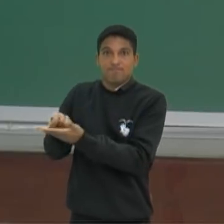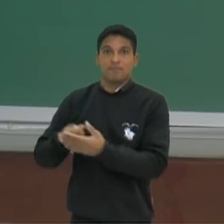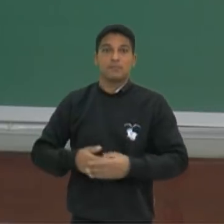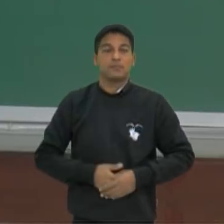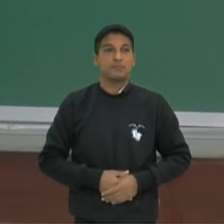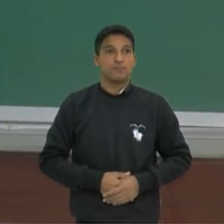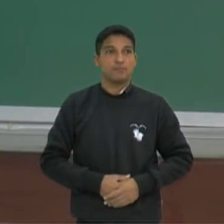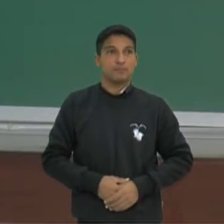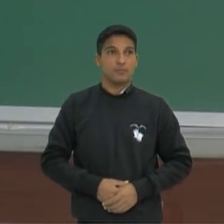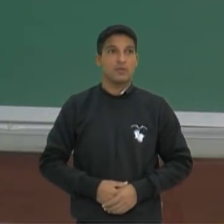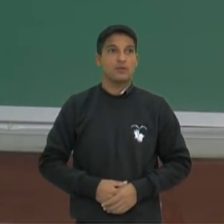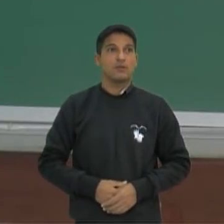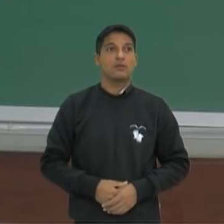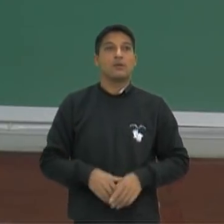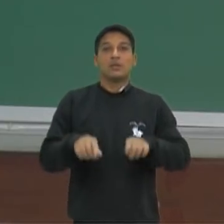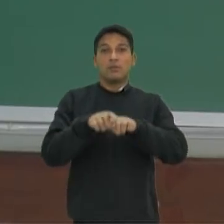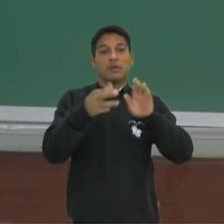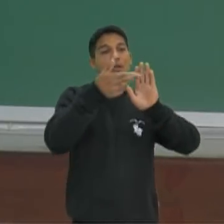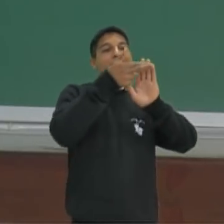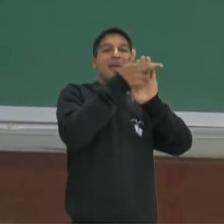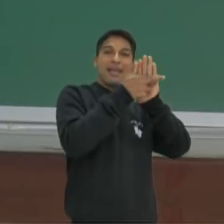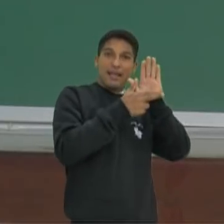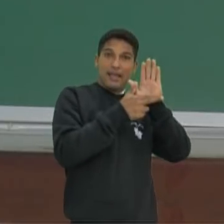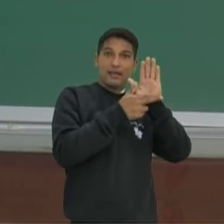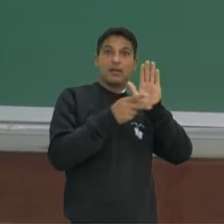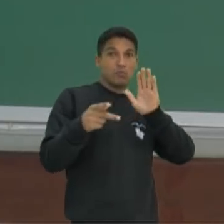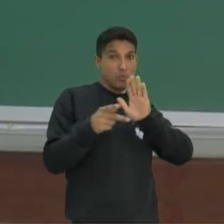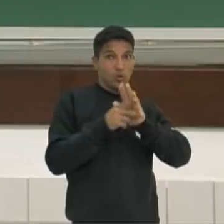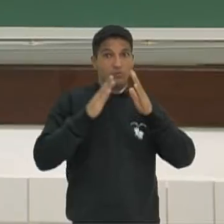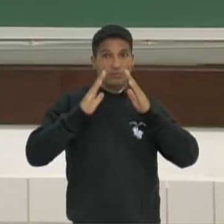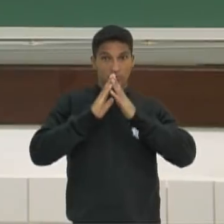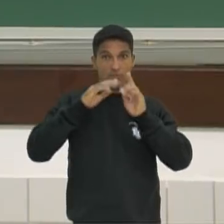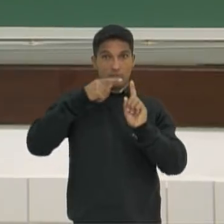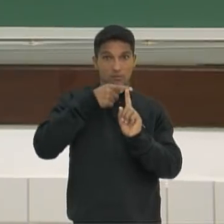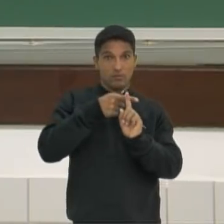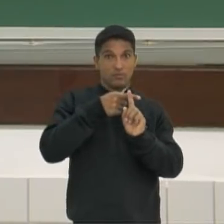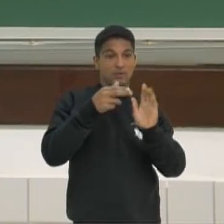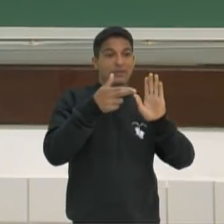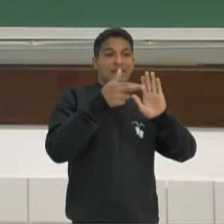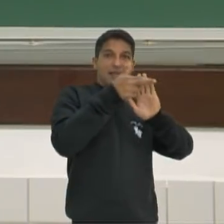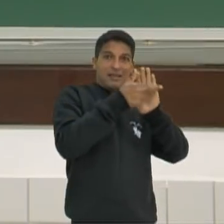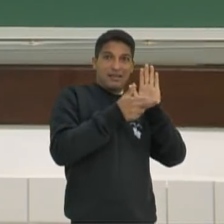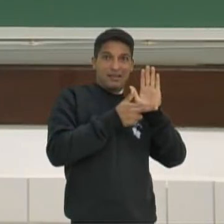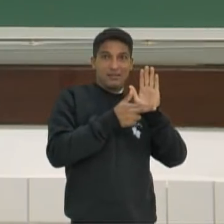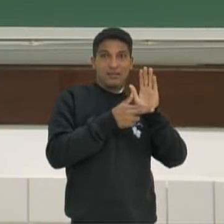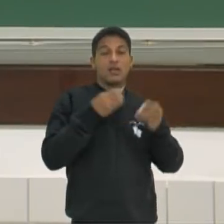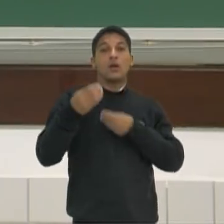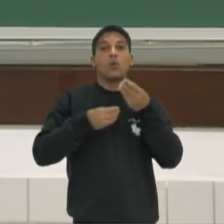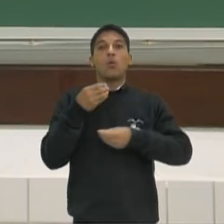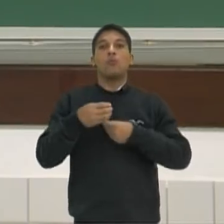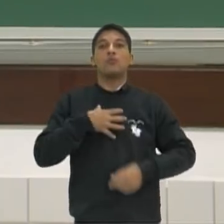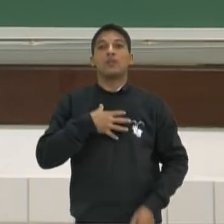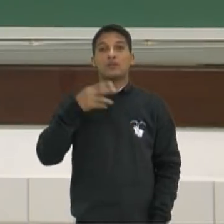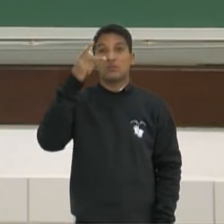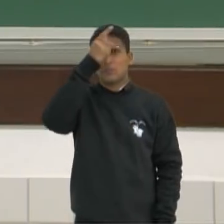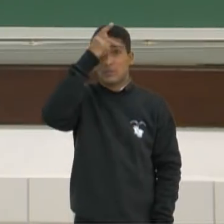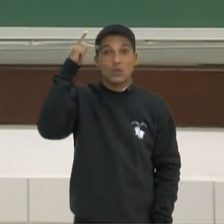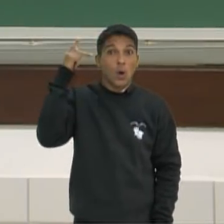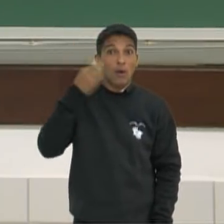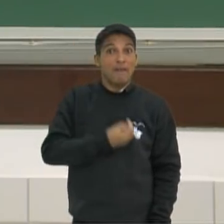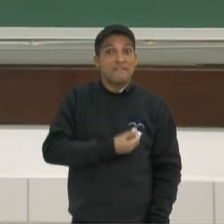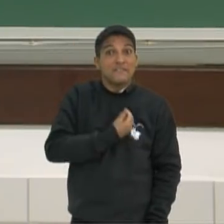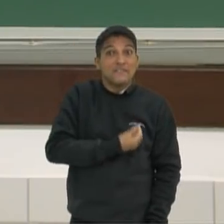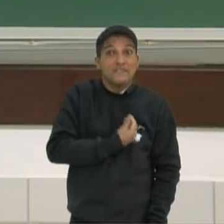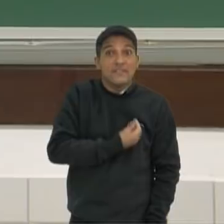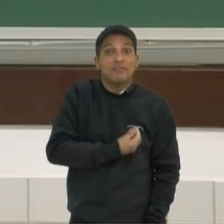da Idade Média, eles também vão estar ligados a uma ideia de insegurança. Veja só, as pessoas durante